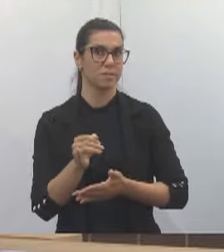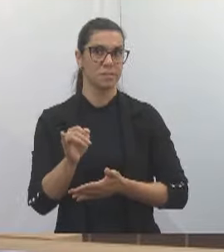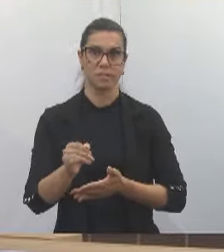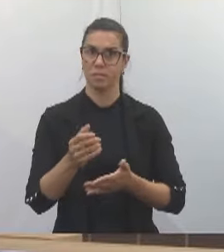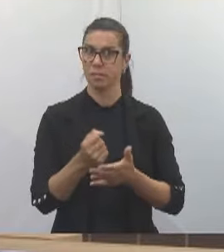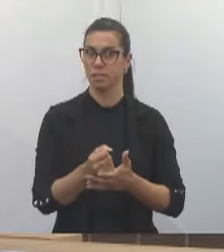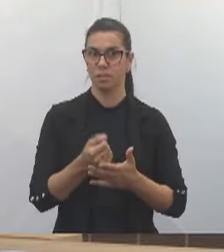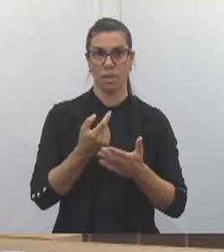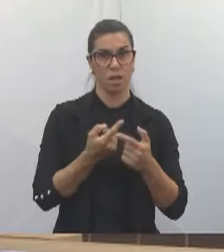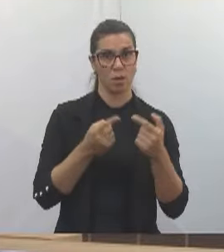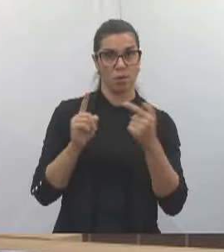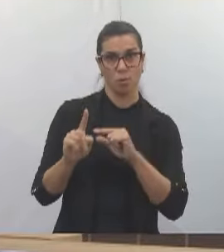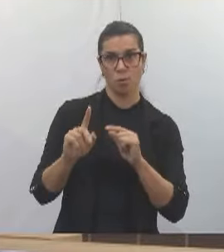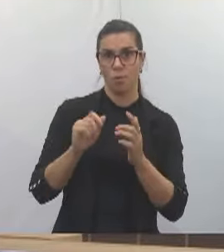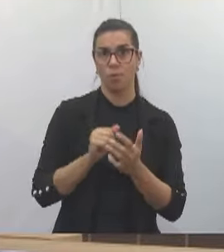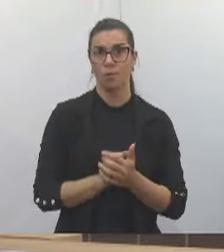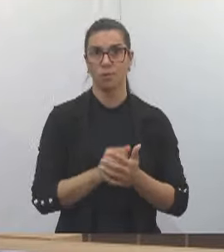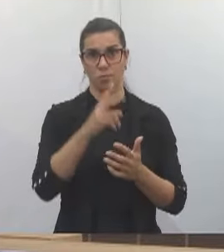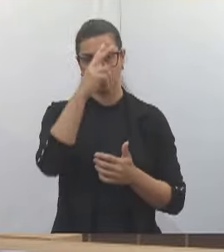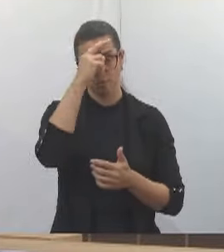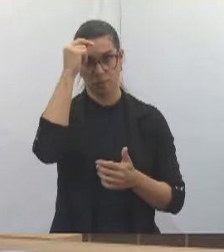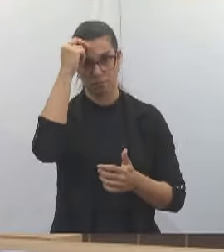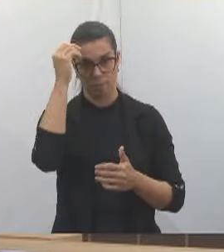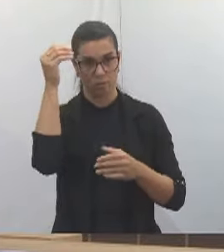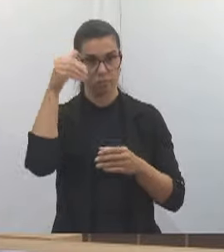vota contra. Espera lá.